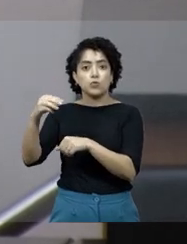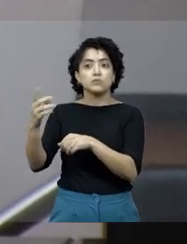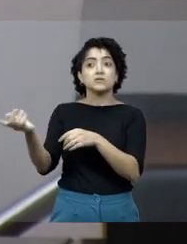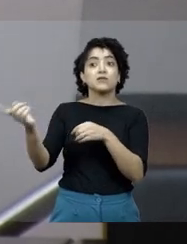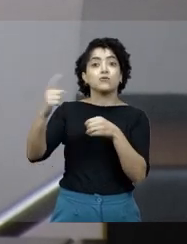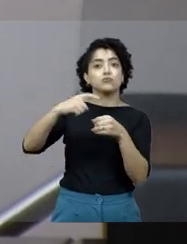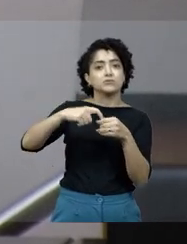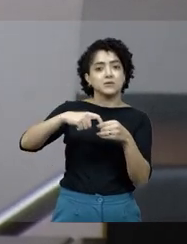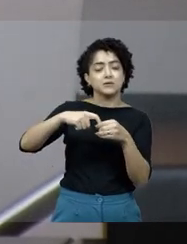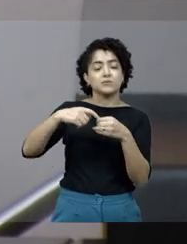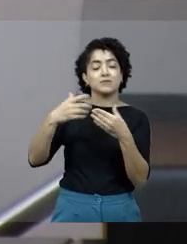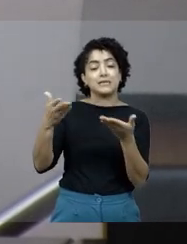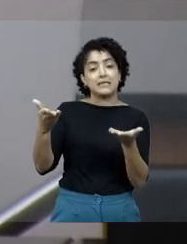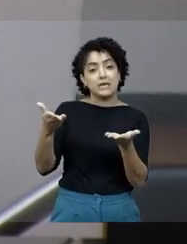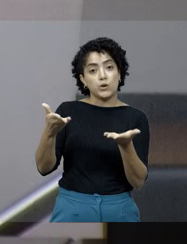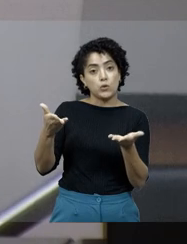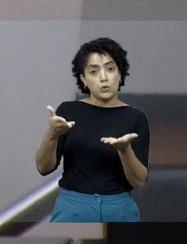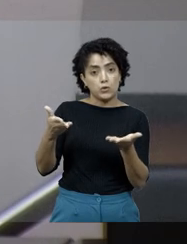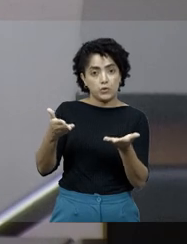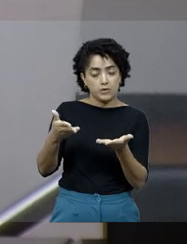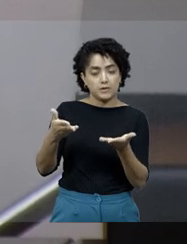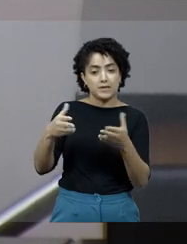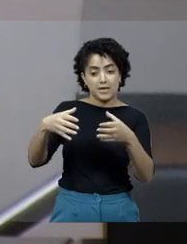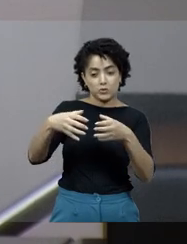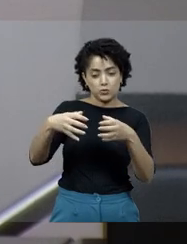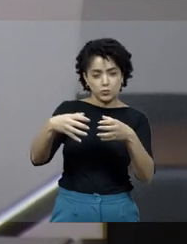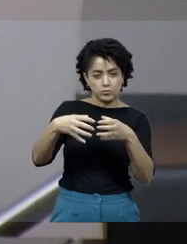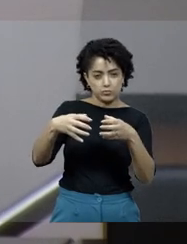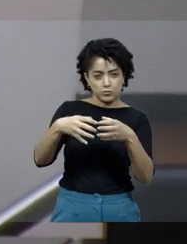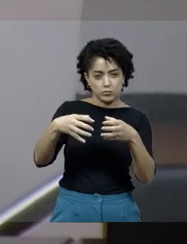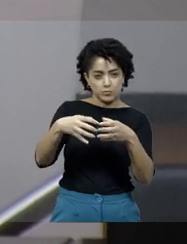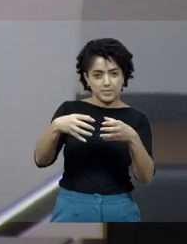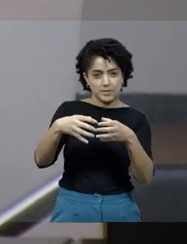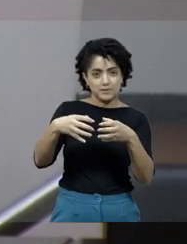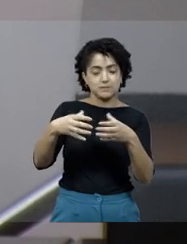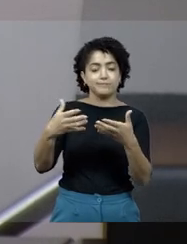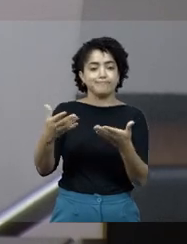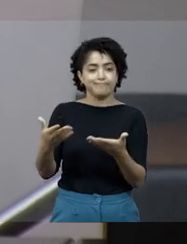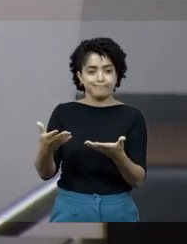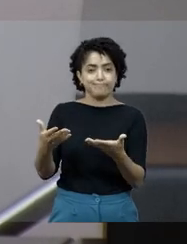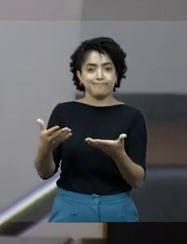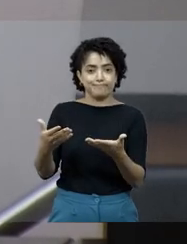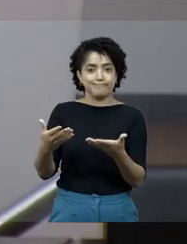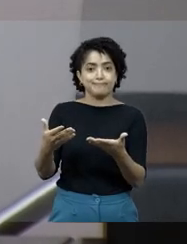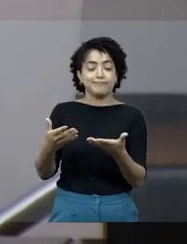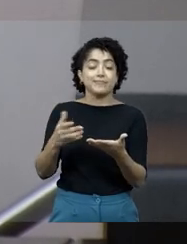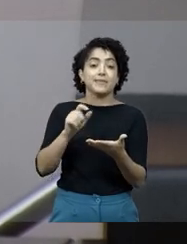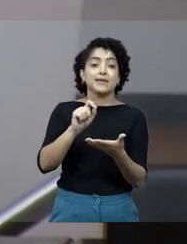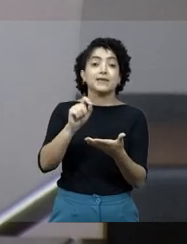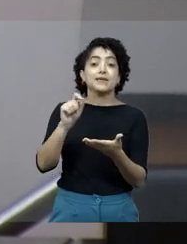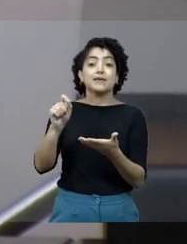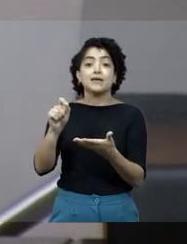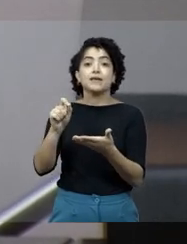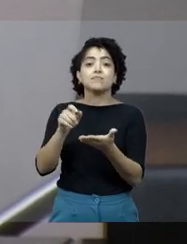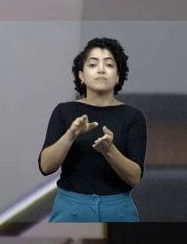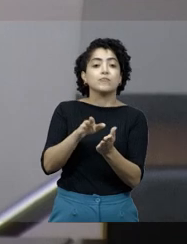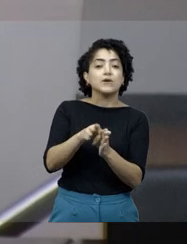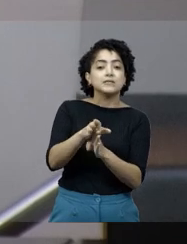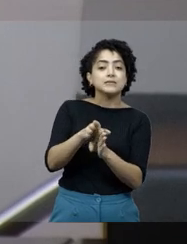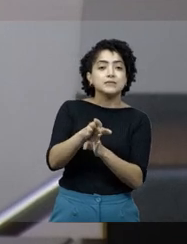Assembleia. E agora a turma do bate-cabeça vai ser quem vai orientar